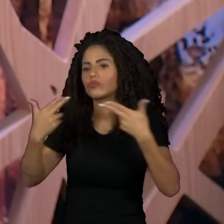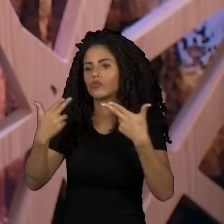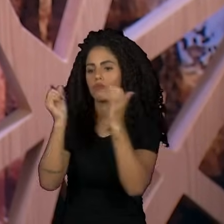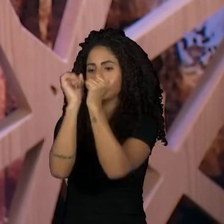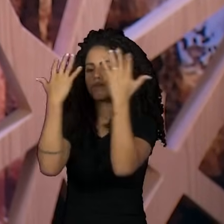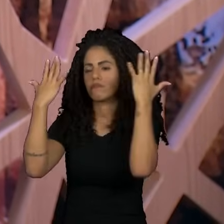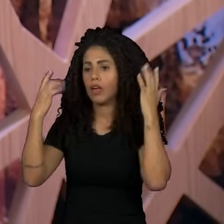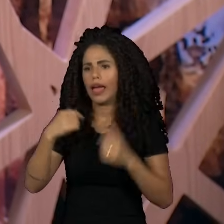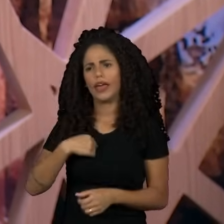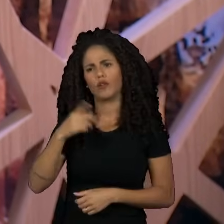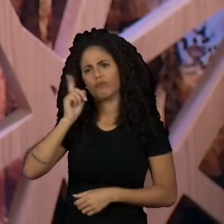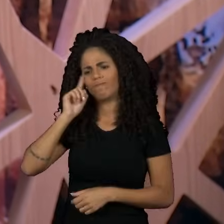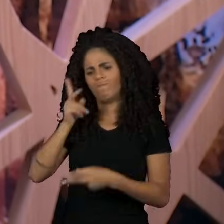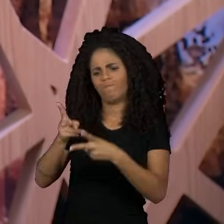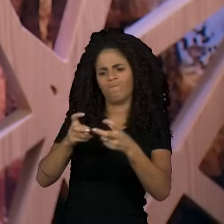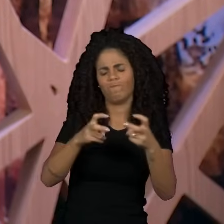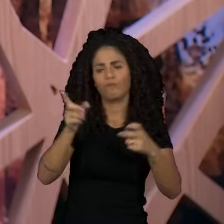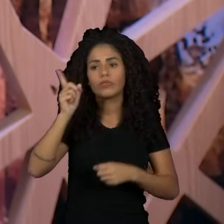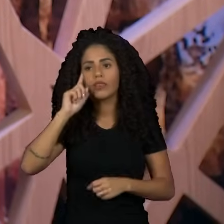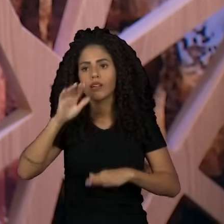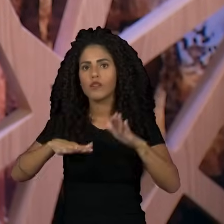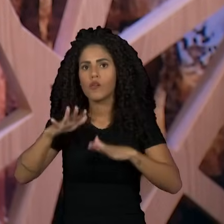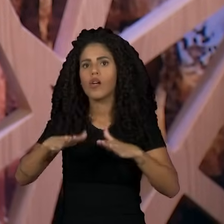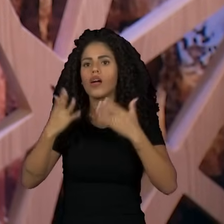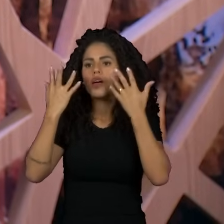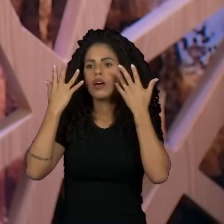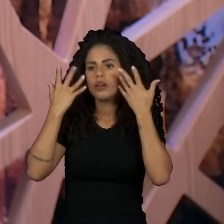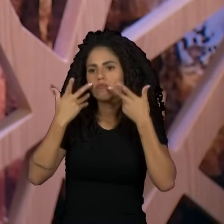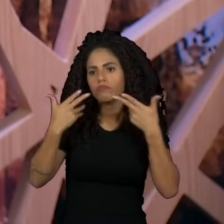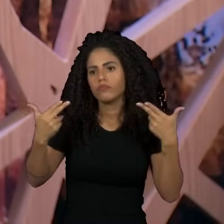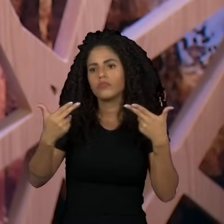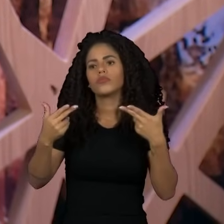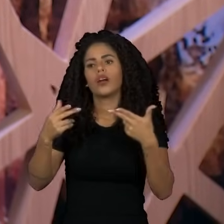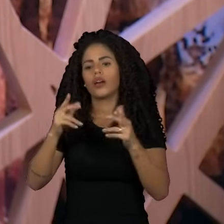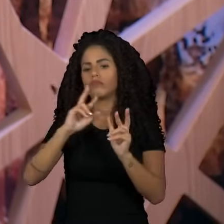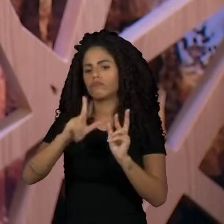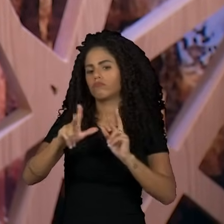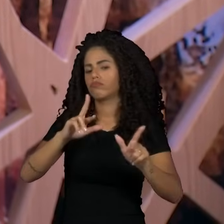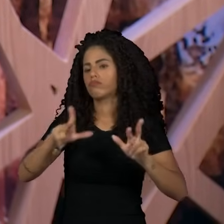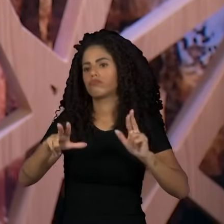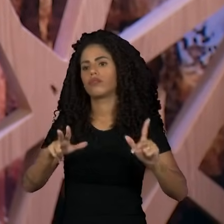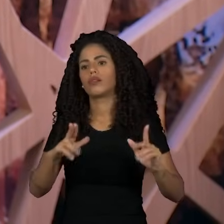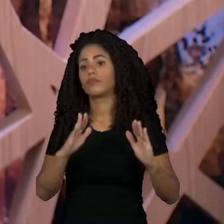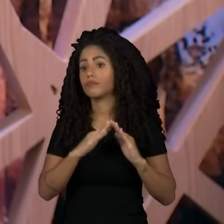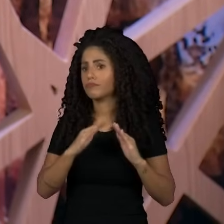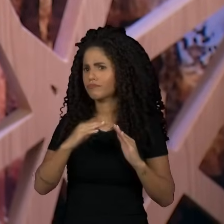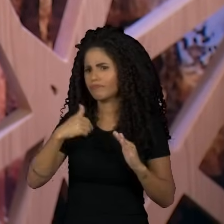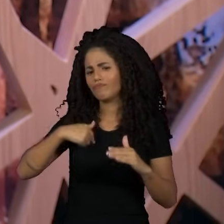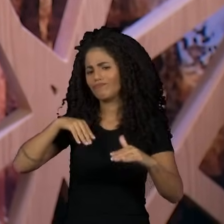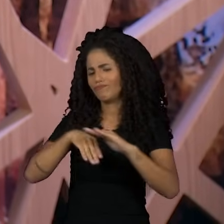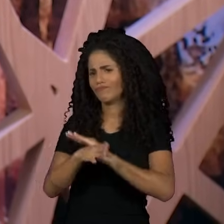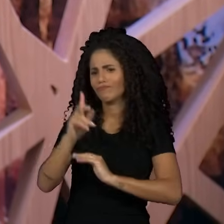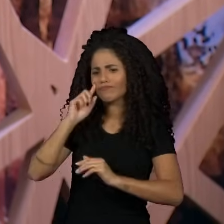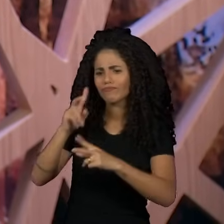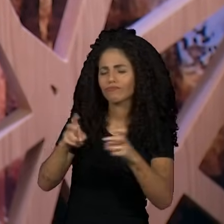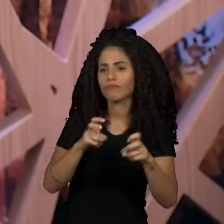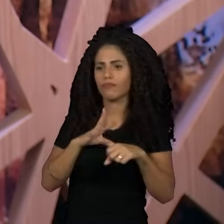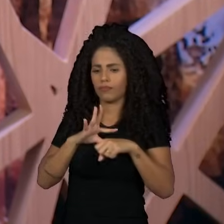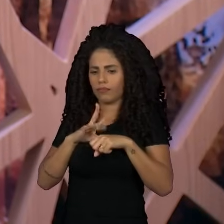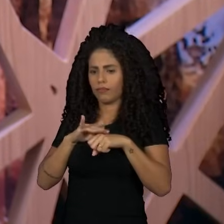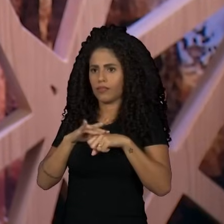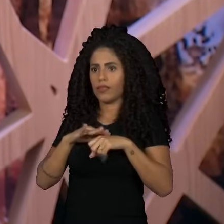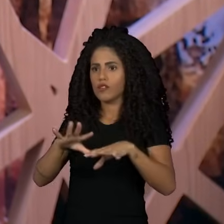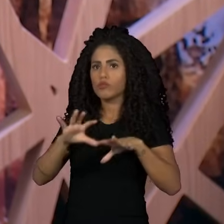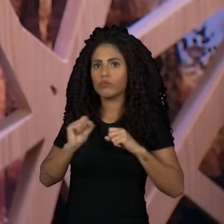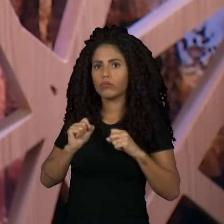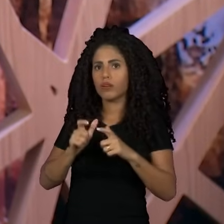rotina clínica, que eu atendo também pets exóticos, cães e gatos também, mas pets exóticos em domicílio. O que é mais comum, a gente vê animais doentes devido ao erro de manejo